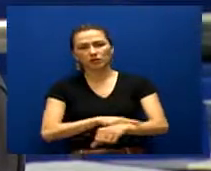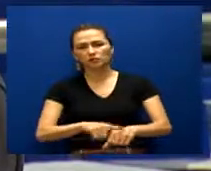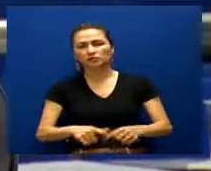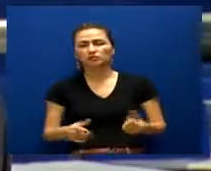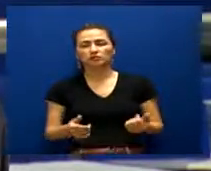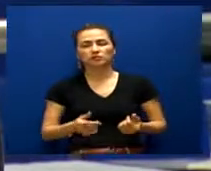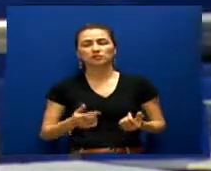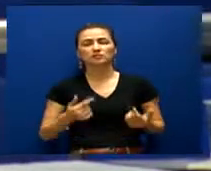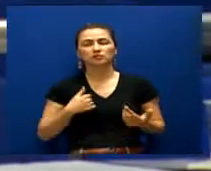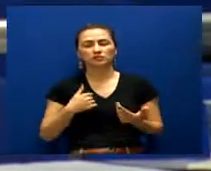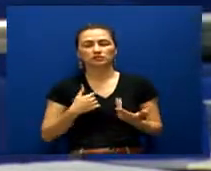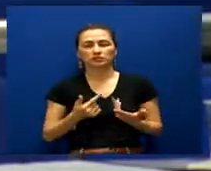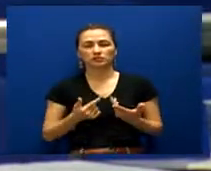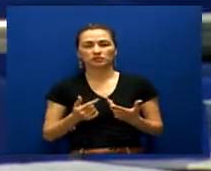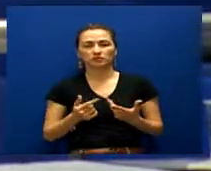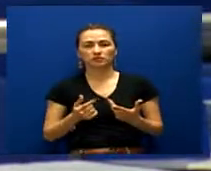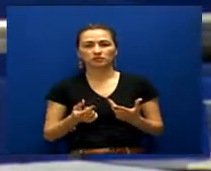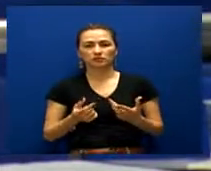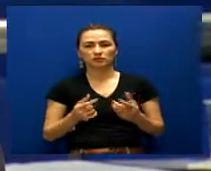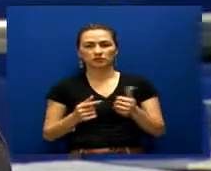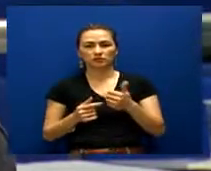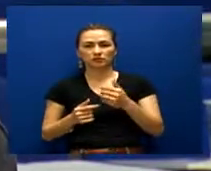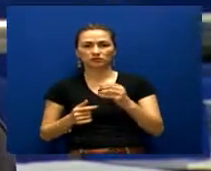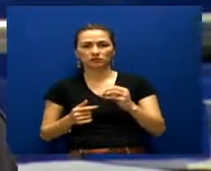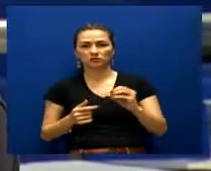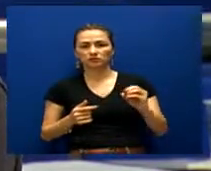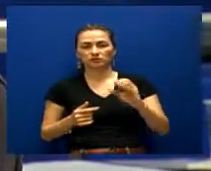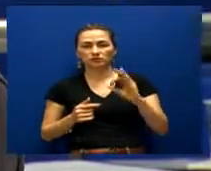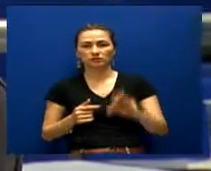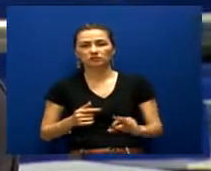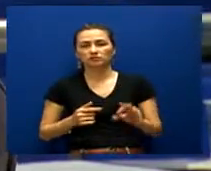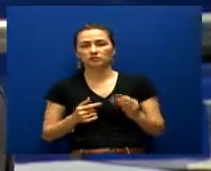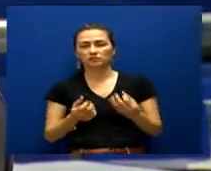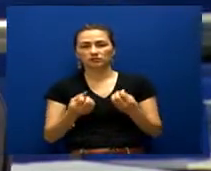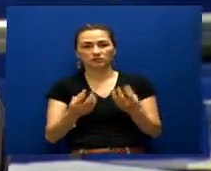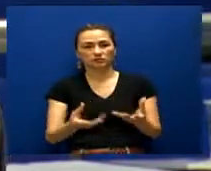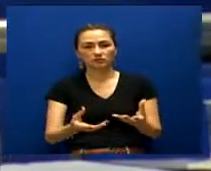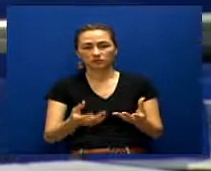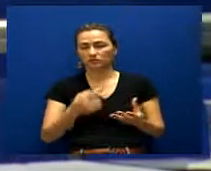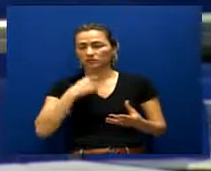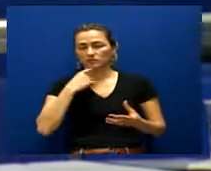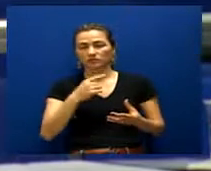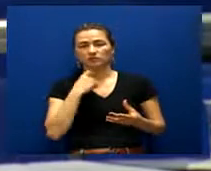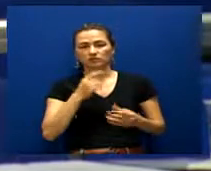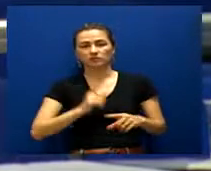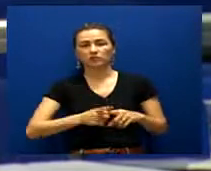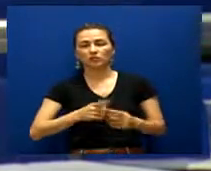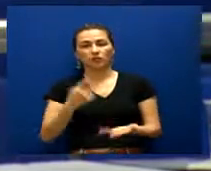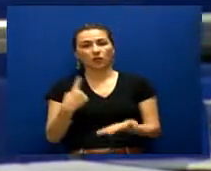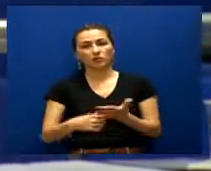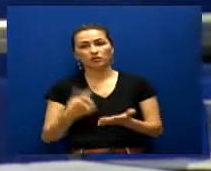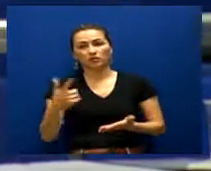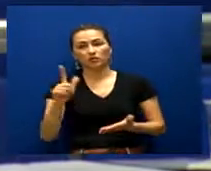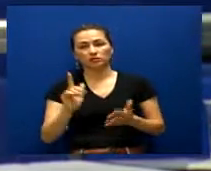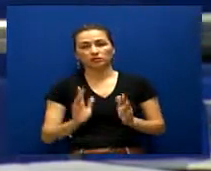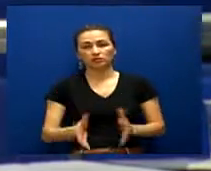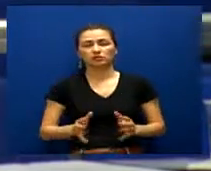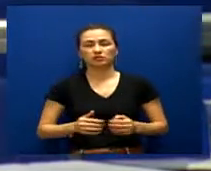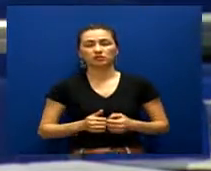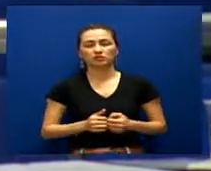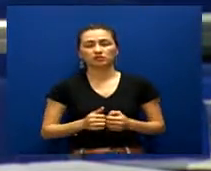só não prometo encaminhar os 100% da minha parte, por conta dessa luta que a gente já vem há tempo e acreditamos